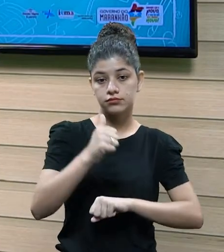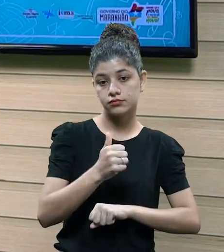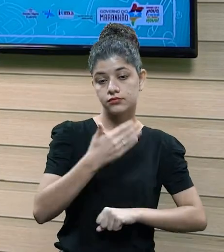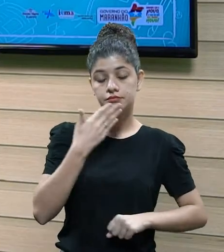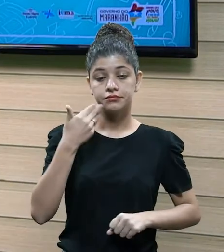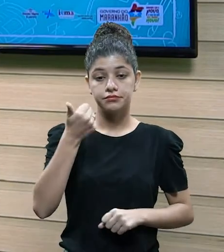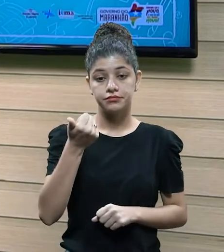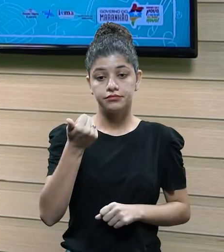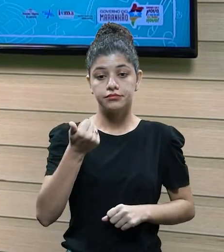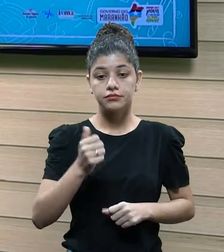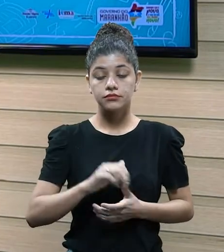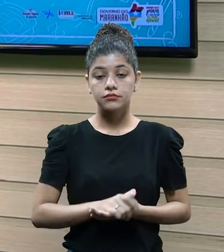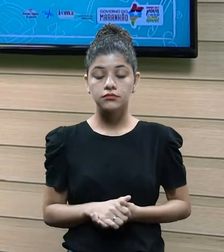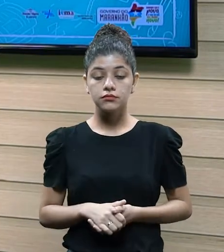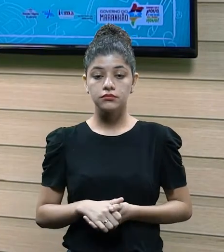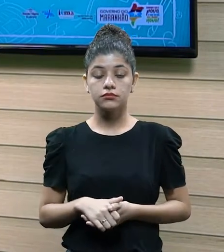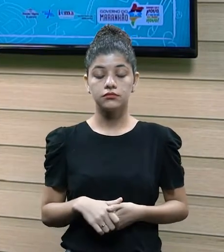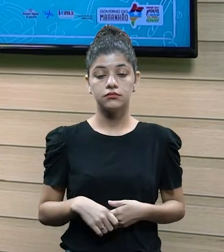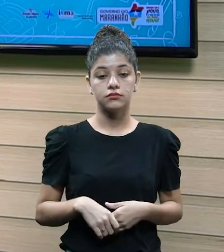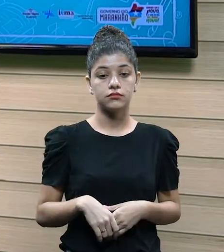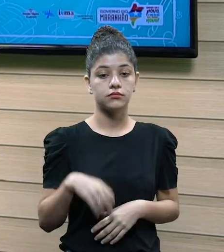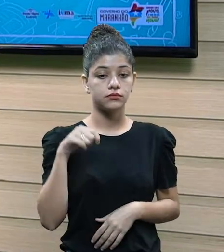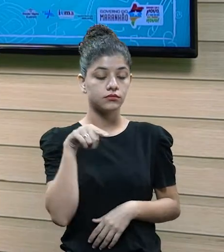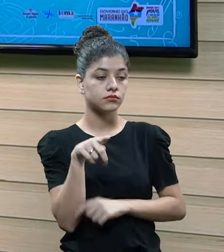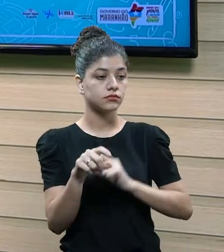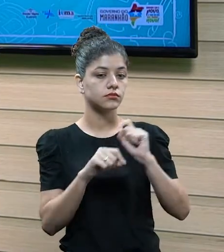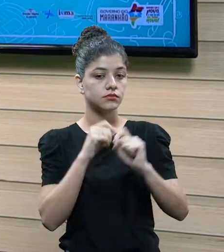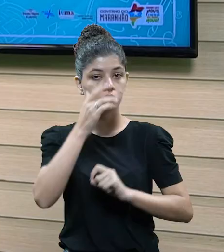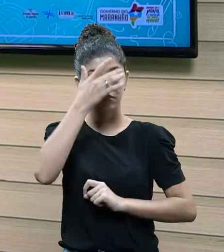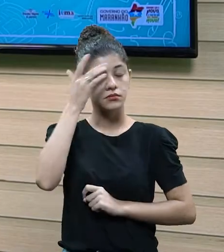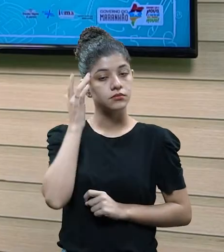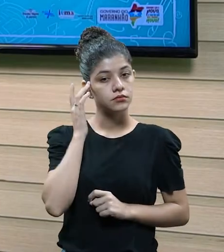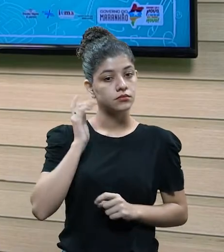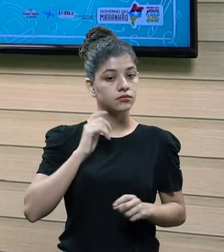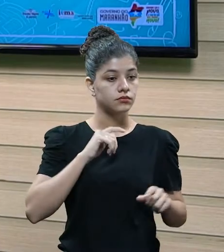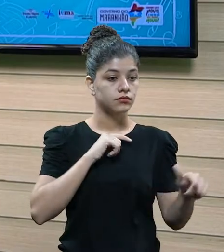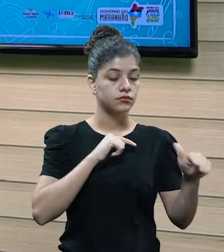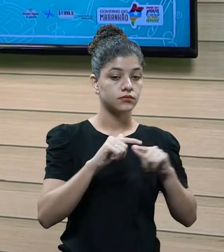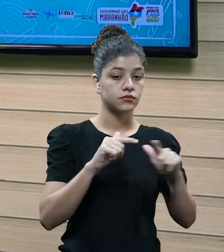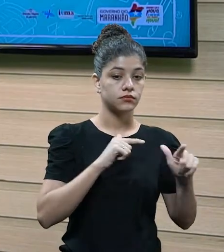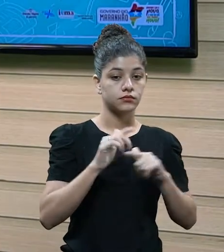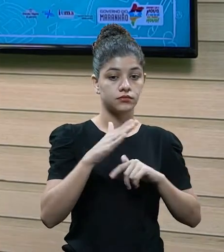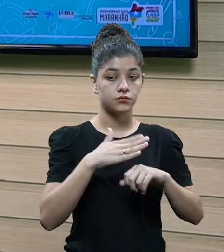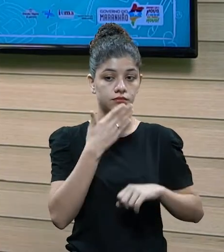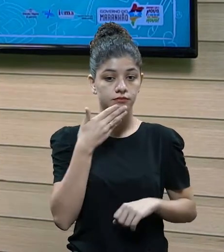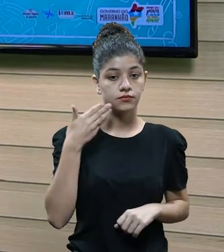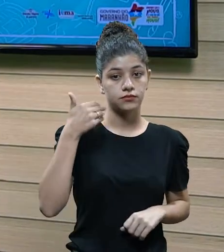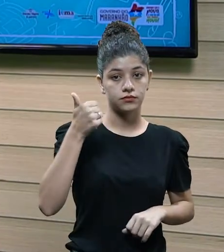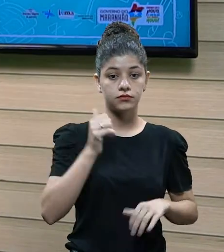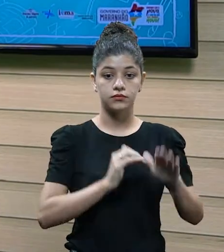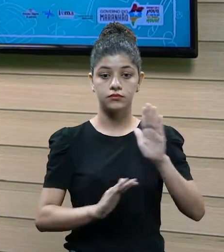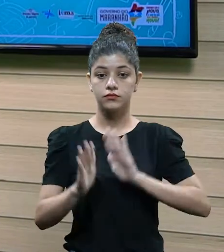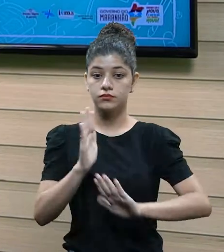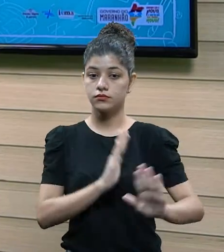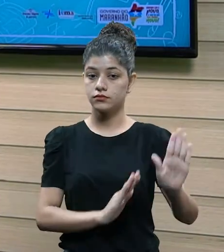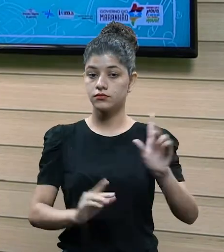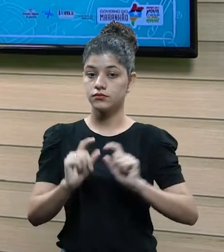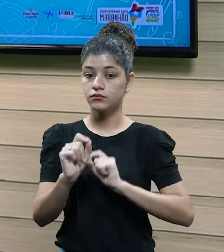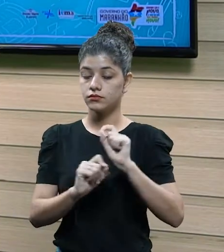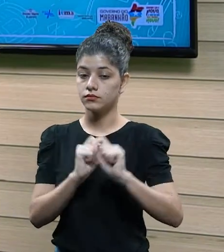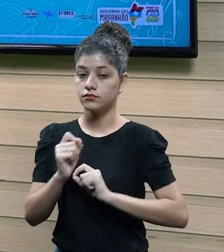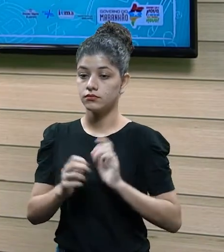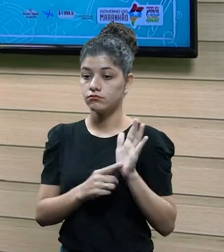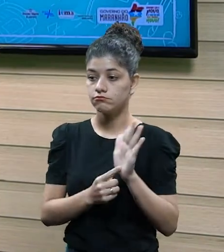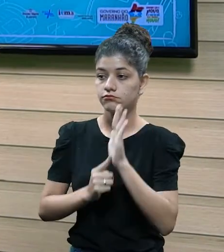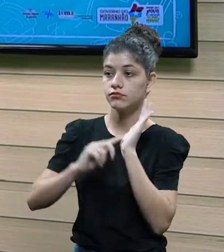melhorar. Não vou falar a palavra crítica. Então, se você for sugerir para um funcionário seu, para um liderado, melhorias, cuidado para não